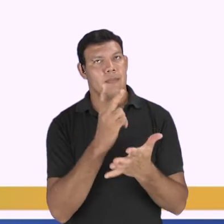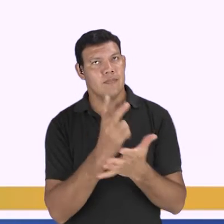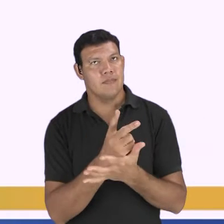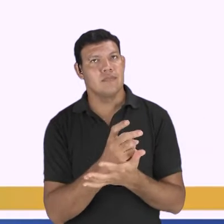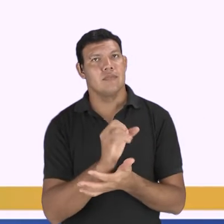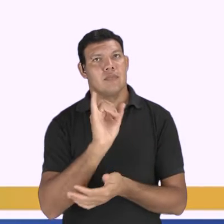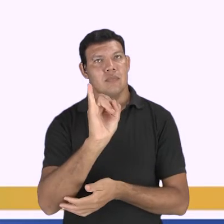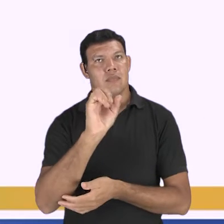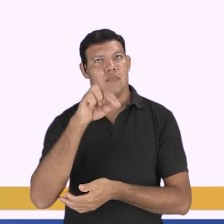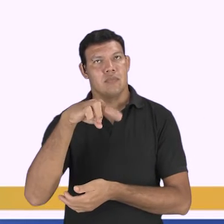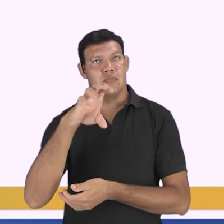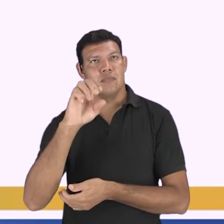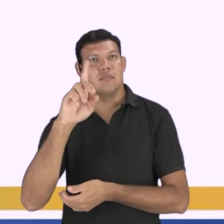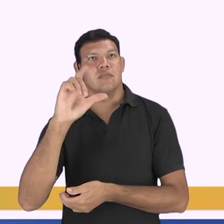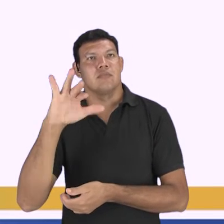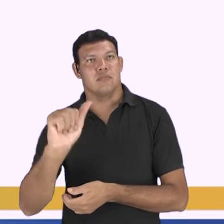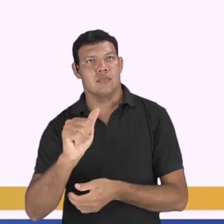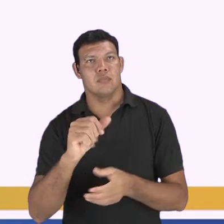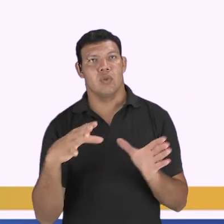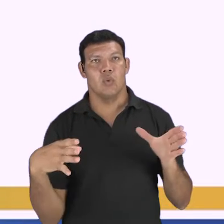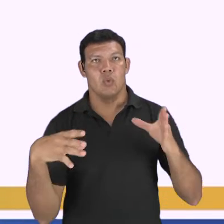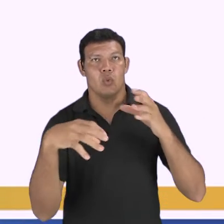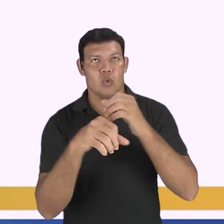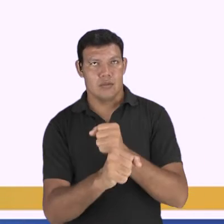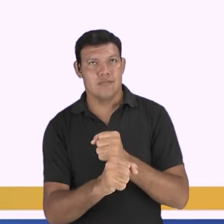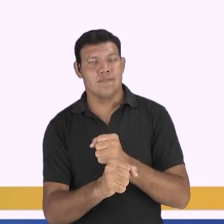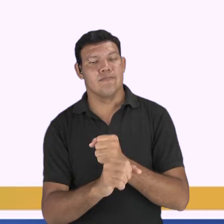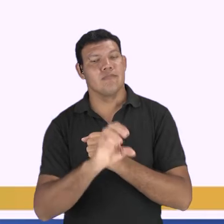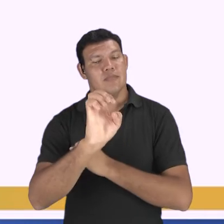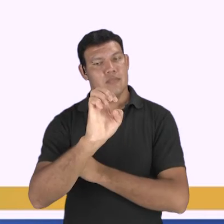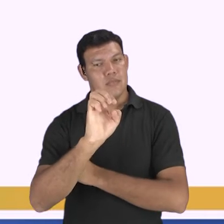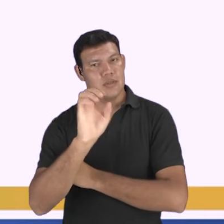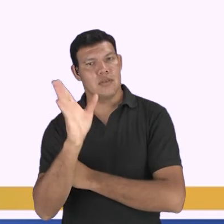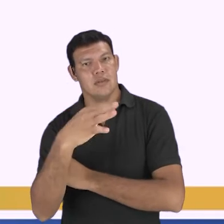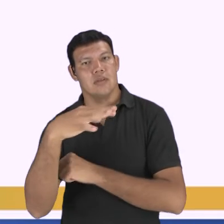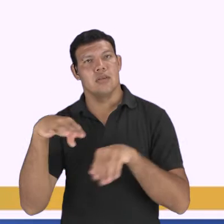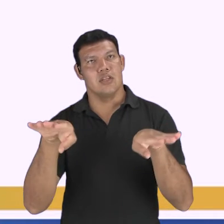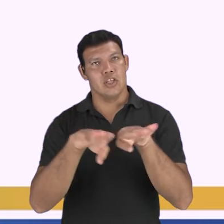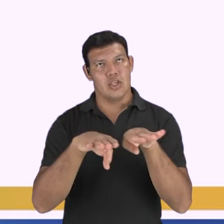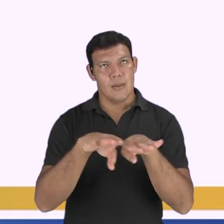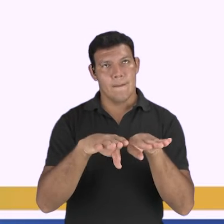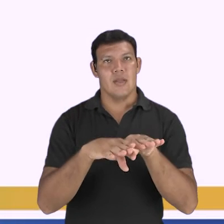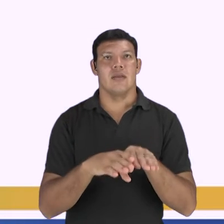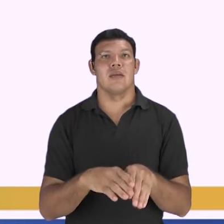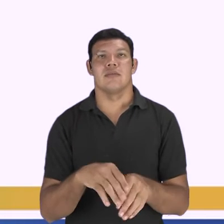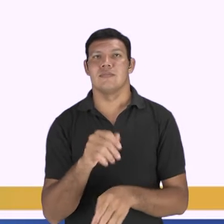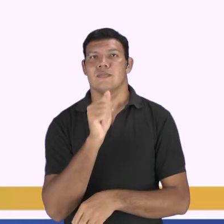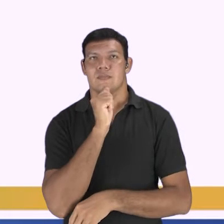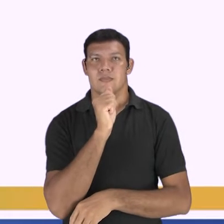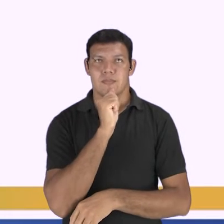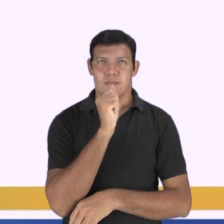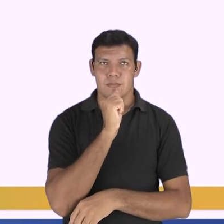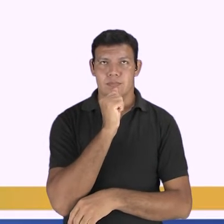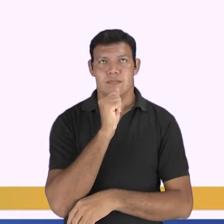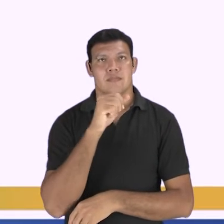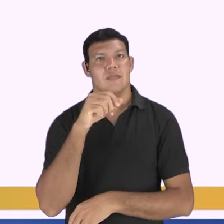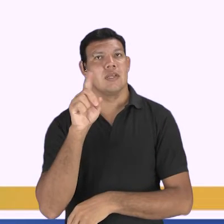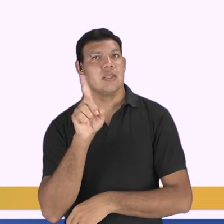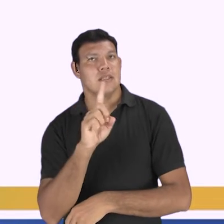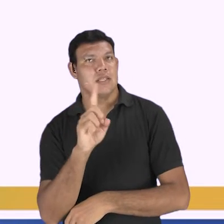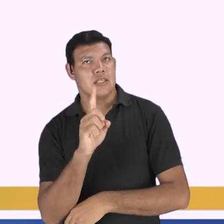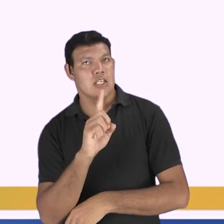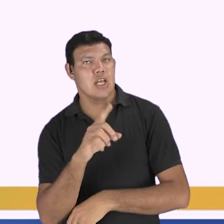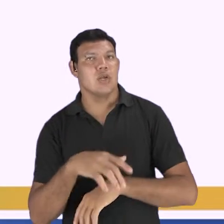de argumentos, o serve para somar, o também, tá? Então, nós temos aí.